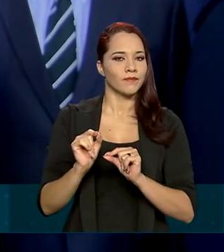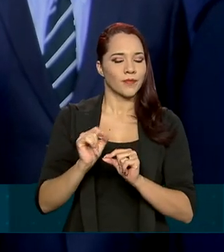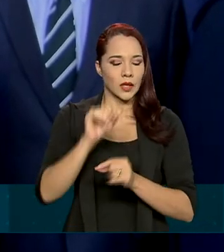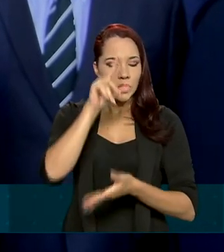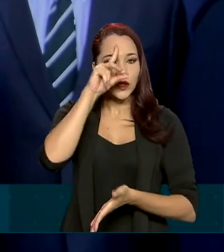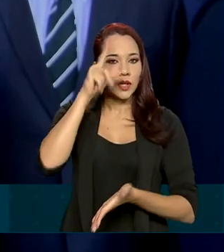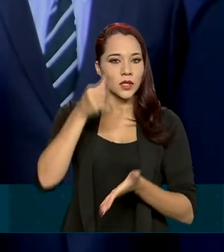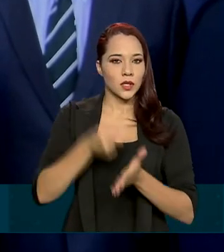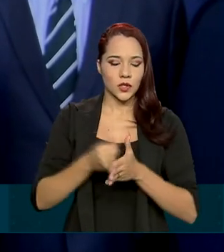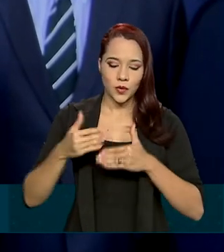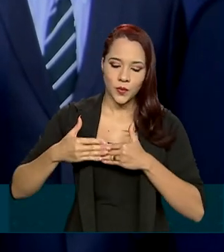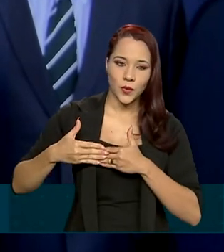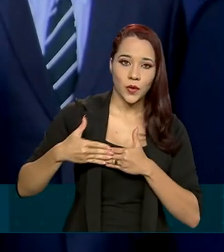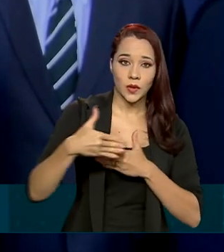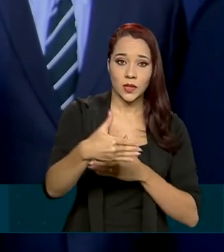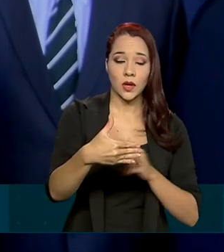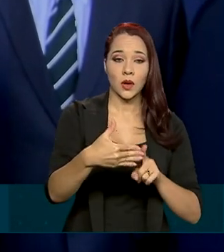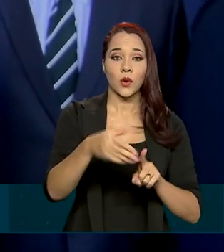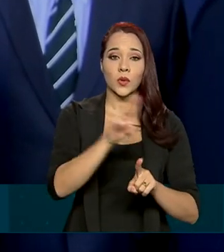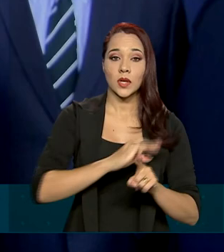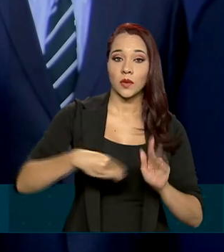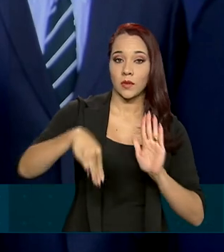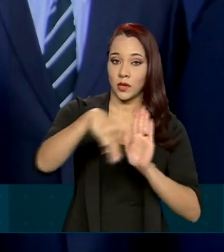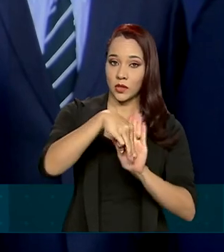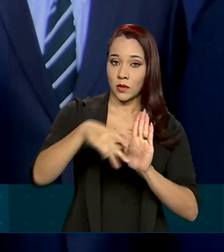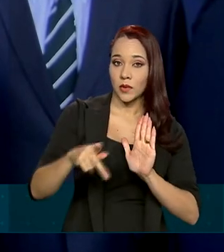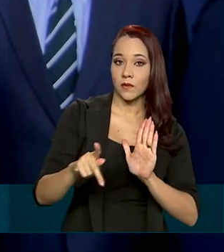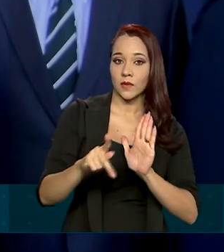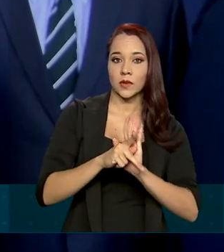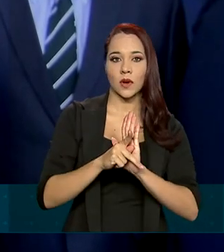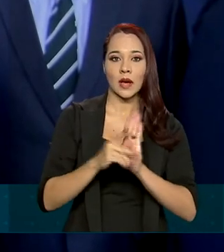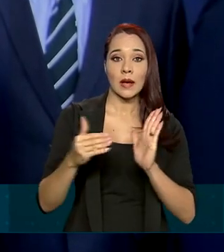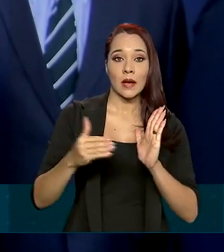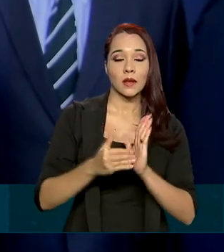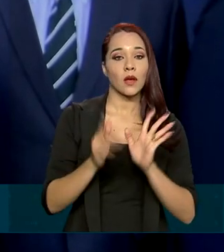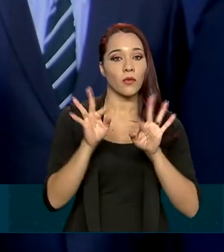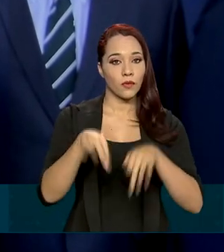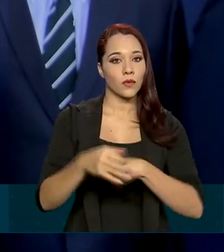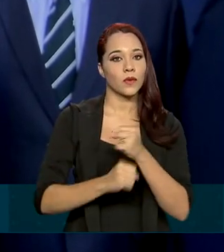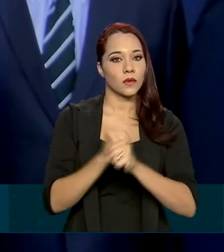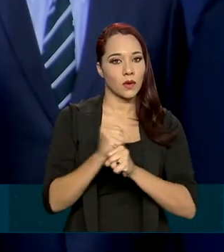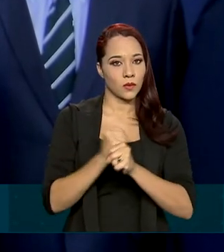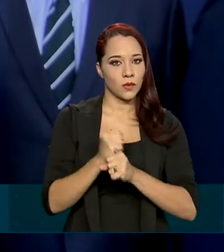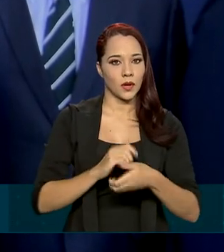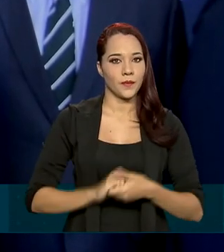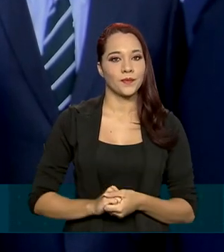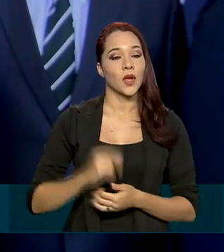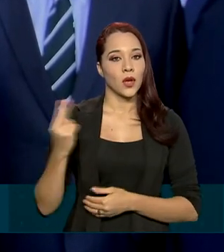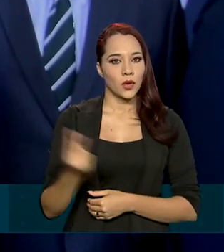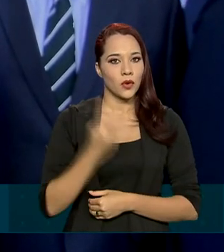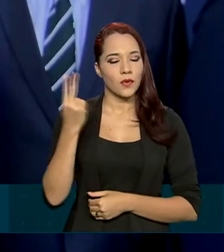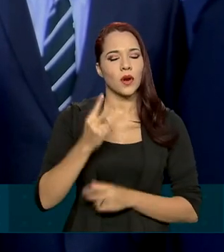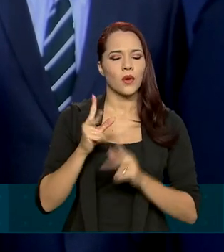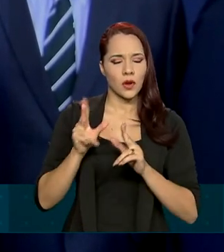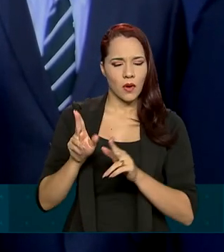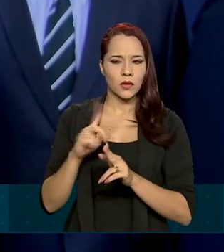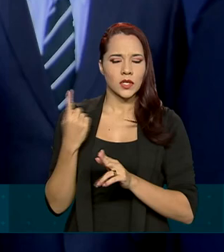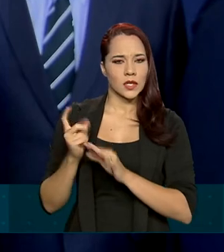prorrogá-lo por medida provisória até o final do ano. E o valor, como vínhamos